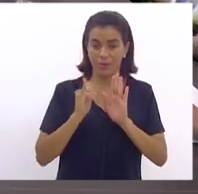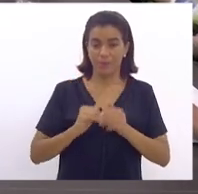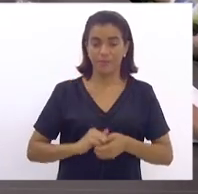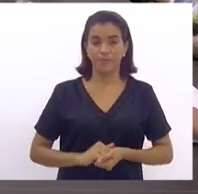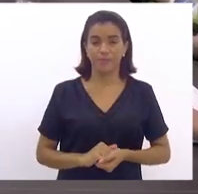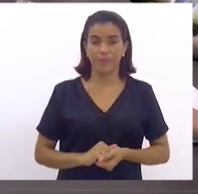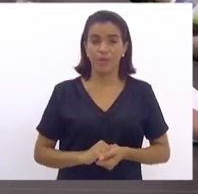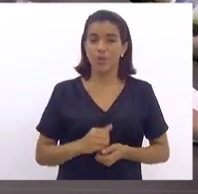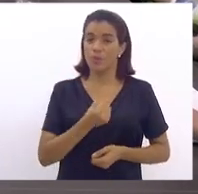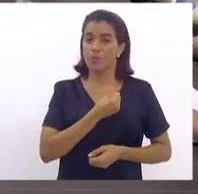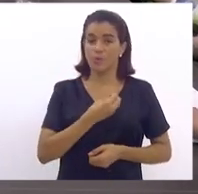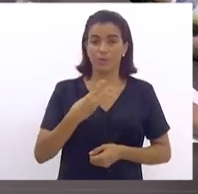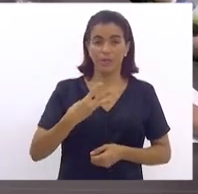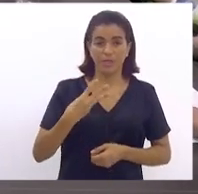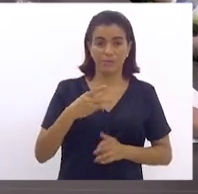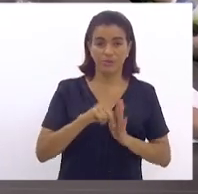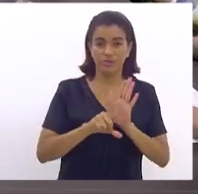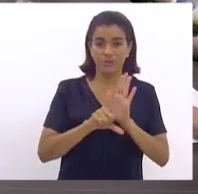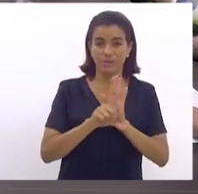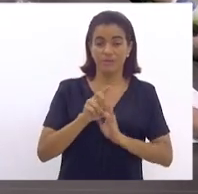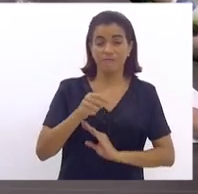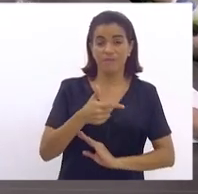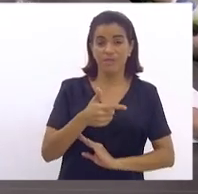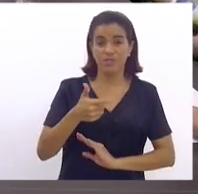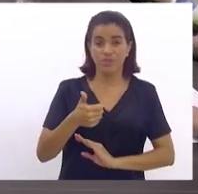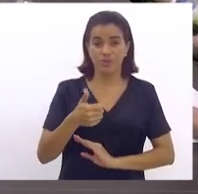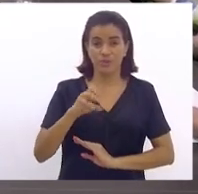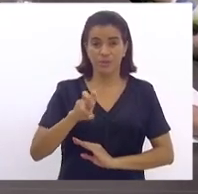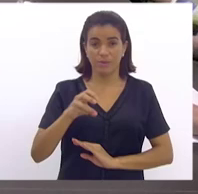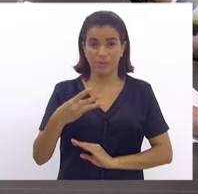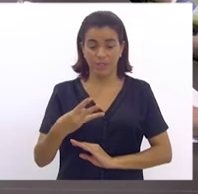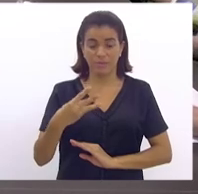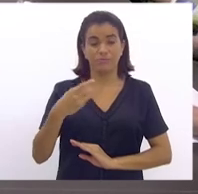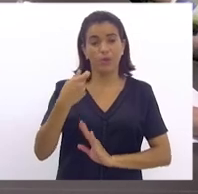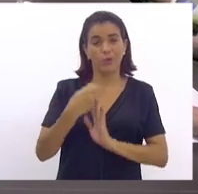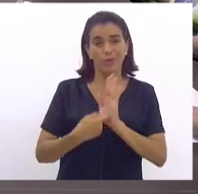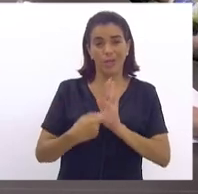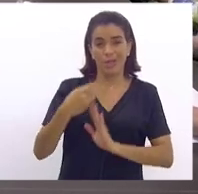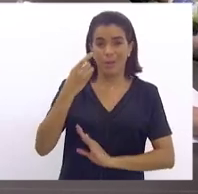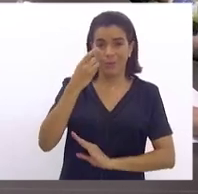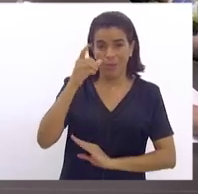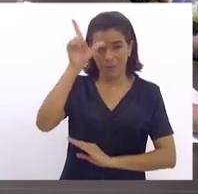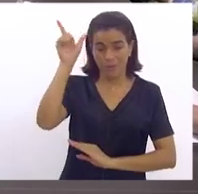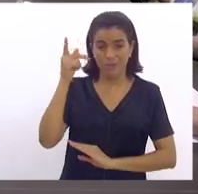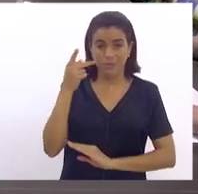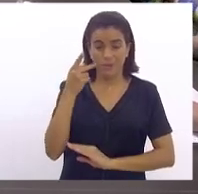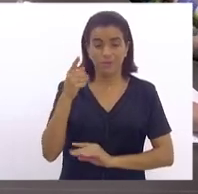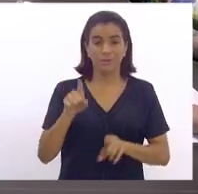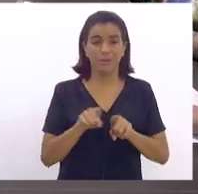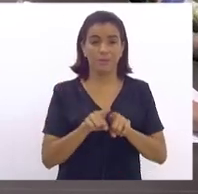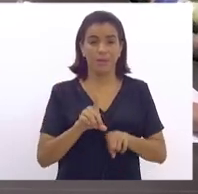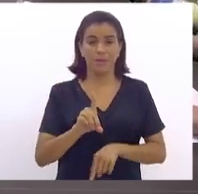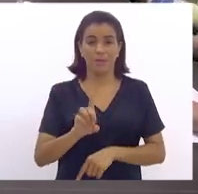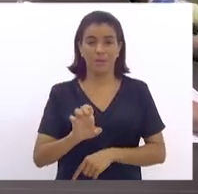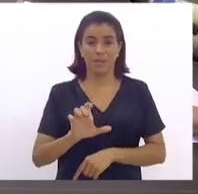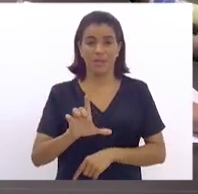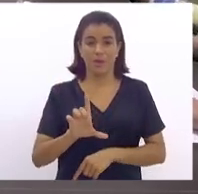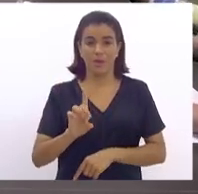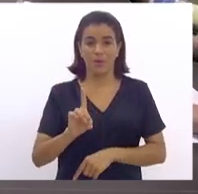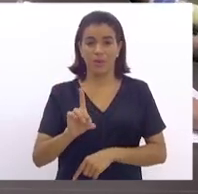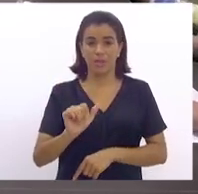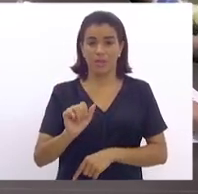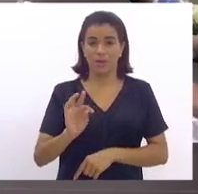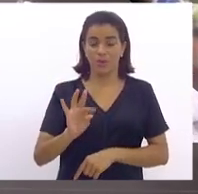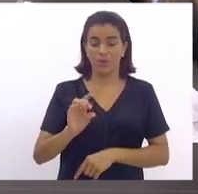Item 3 da pauta, projeto de lei 2153-2023, de autoria dos deputados Luiz Paulo e Dr. Deodato, que modifica a